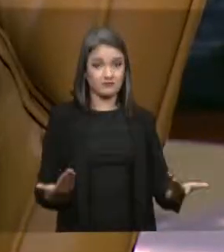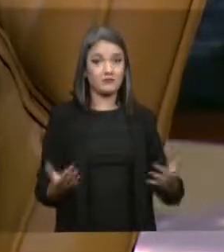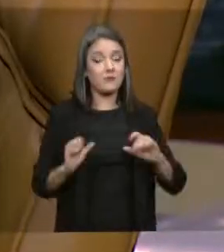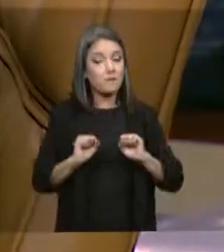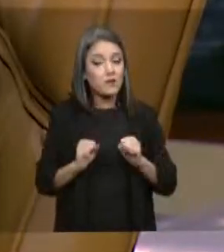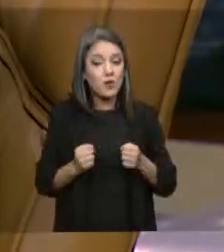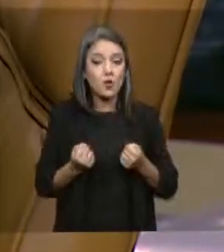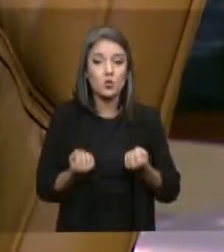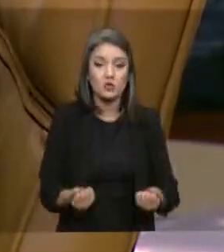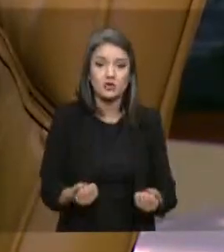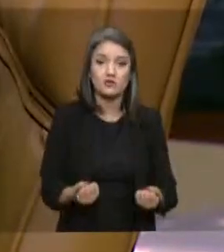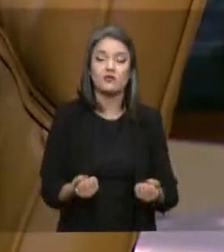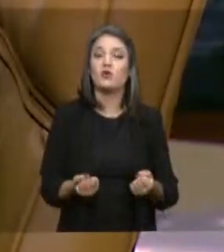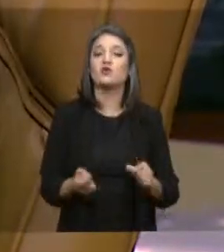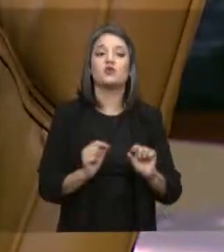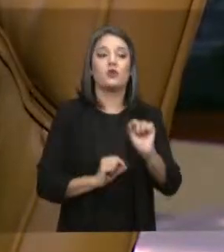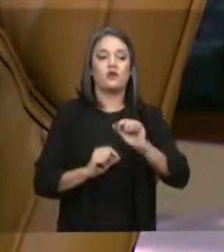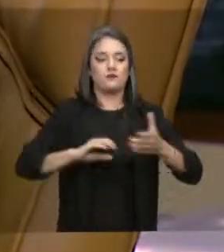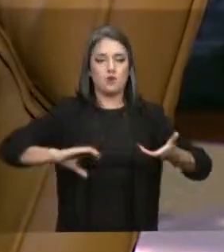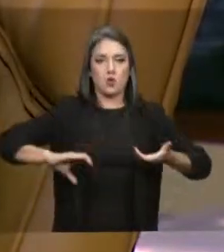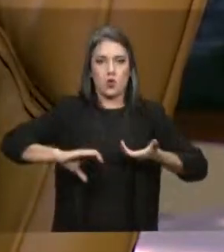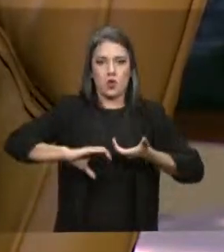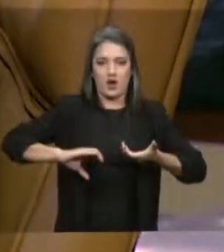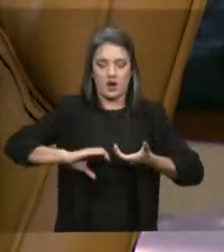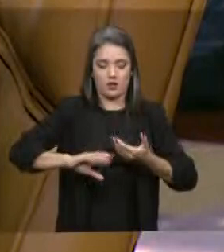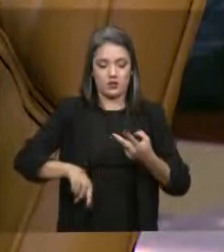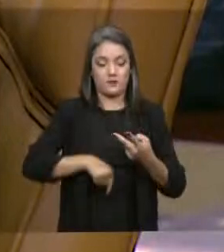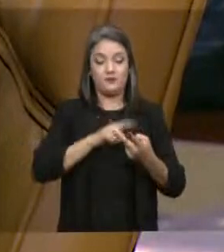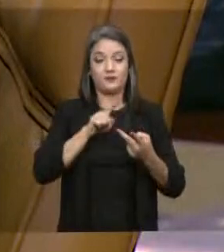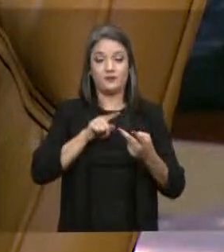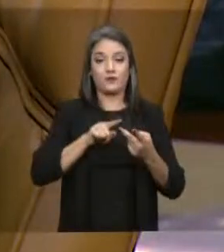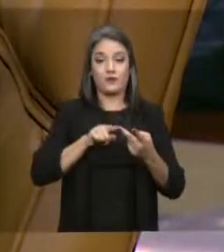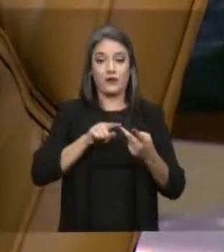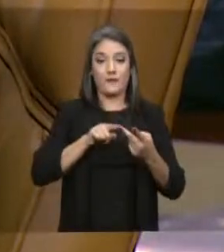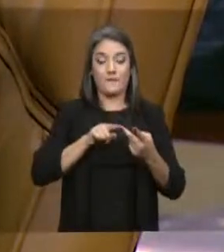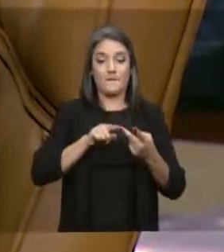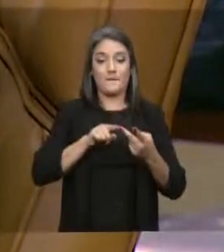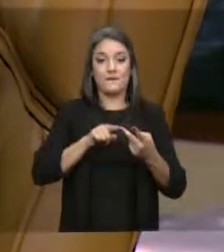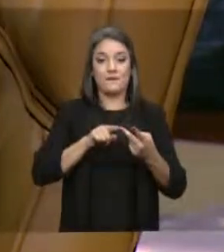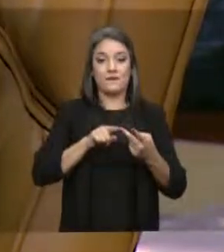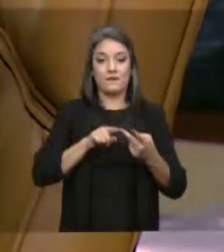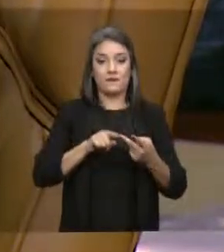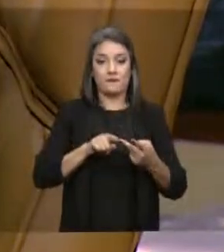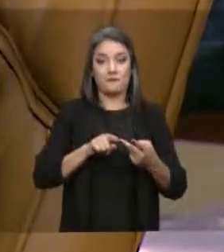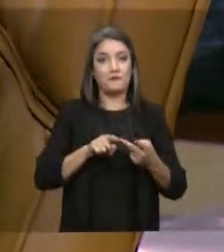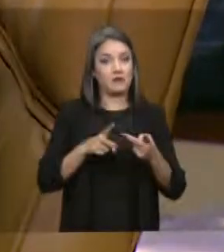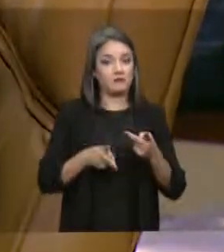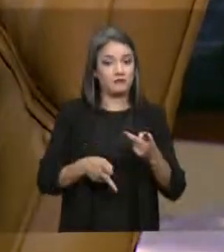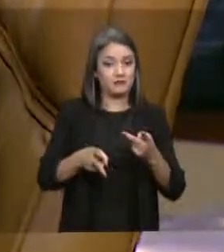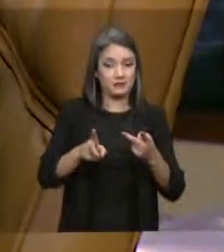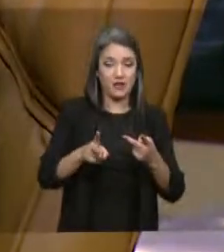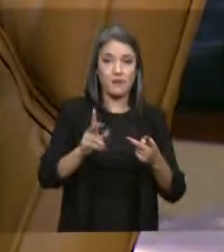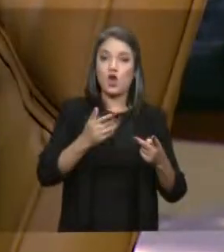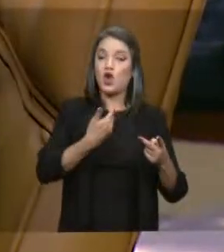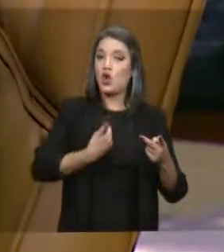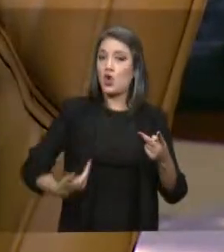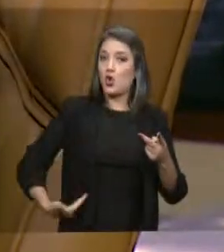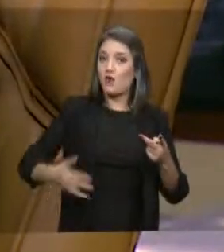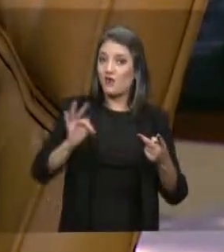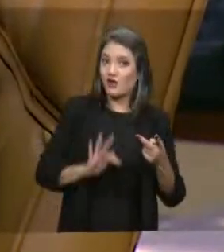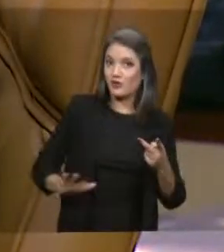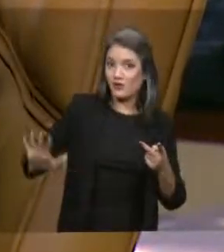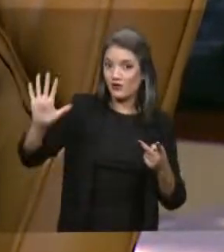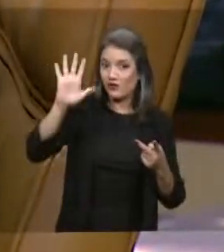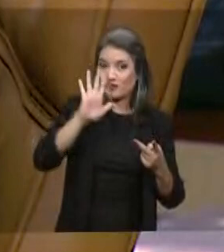que precisa ser feito pelo congresso nacional é um esforço que precisa ser feito permanentemente pelo governo federal